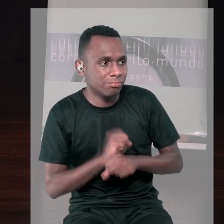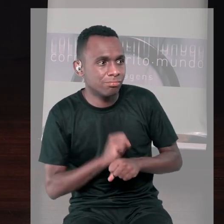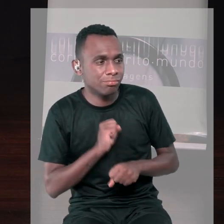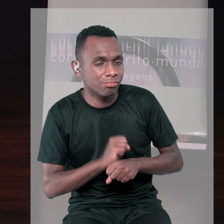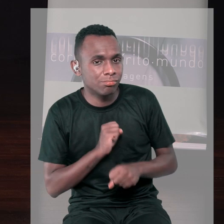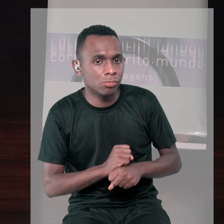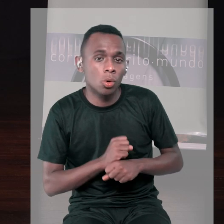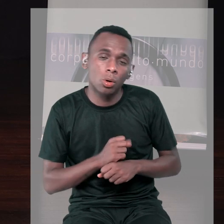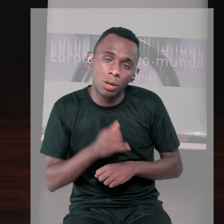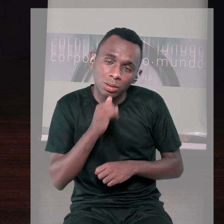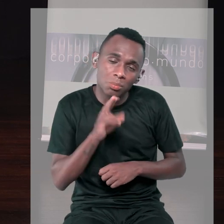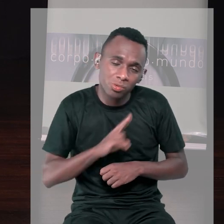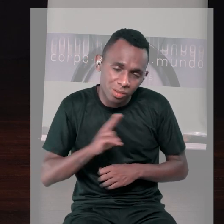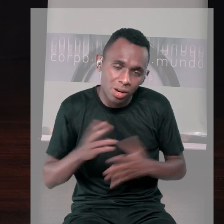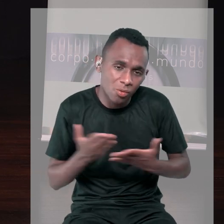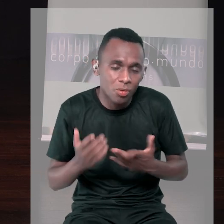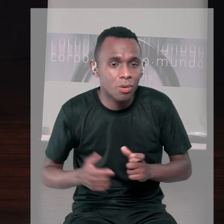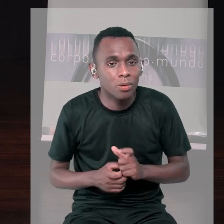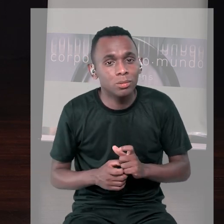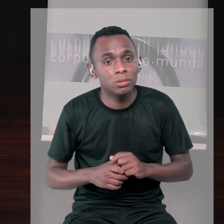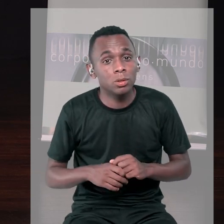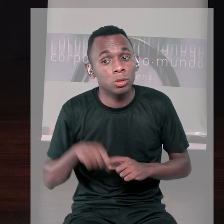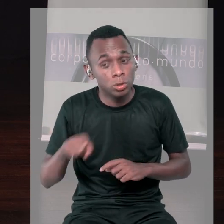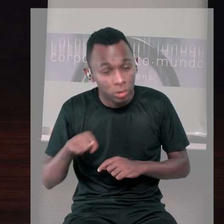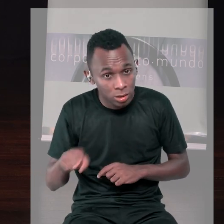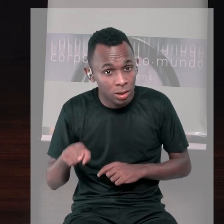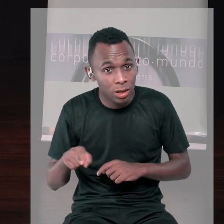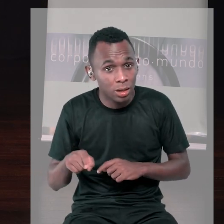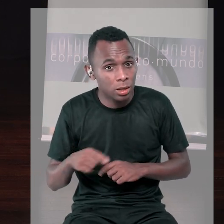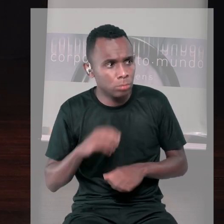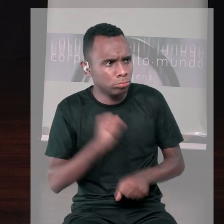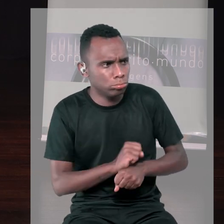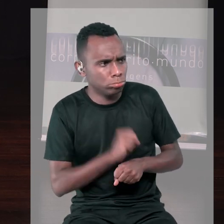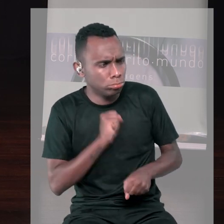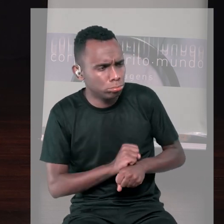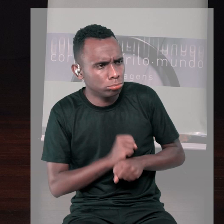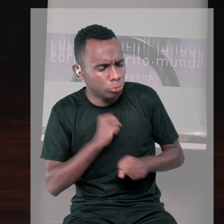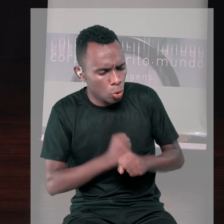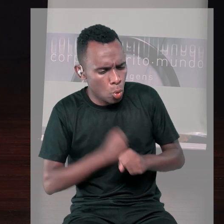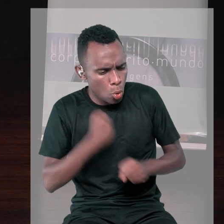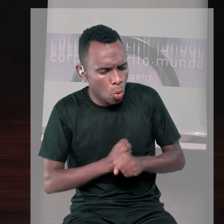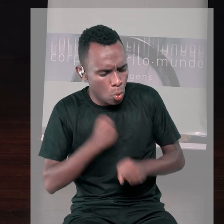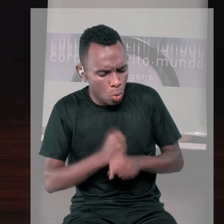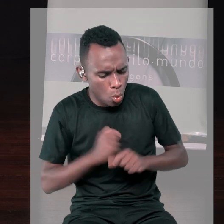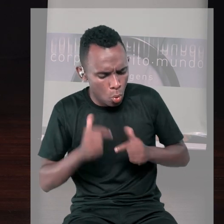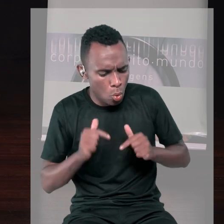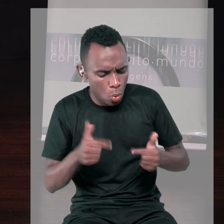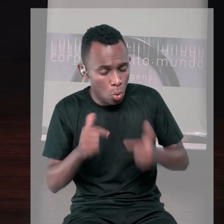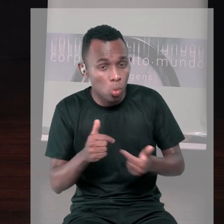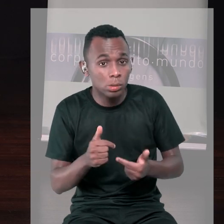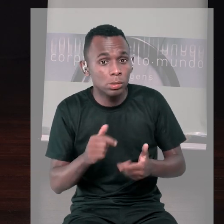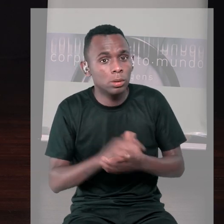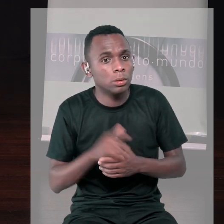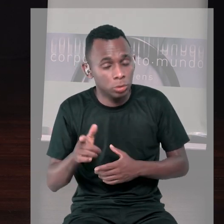talvez, para eu ficar moderninho, né? A palavra no modo resistência, defesa. E o modo defesa, isso não é